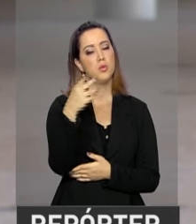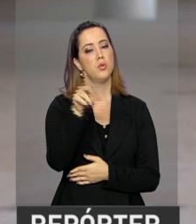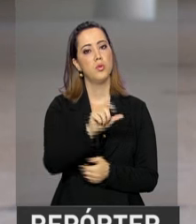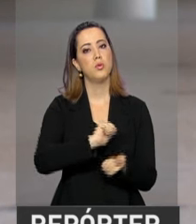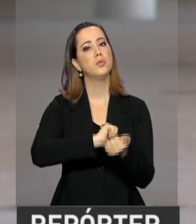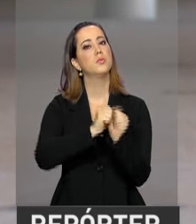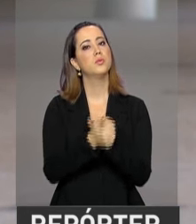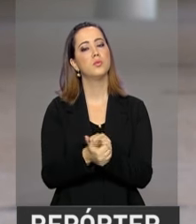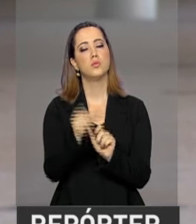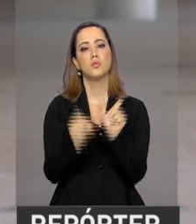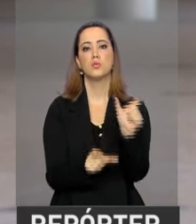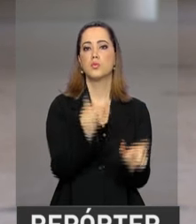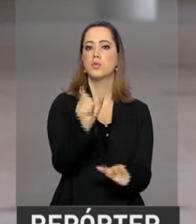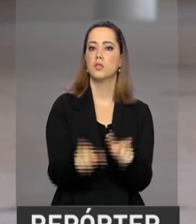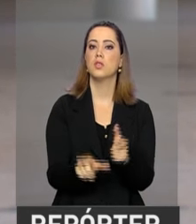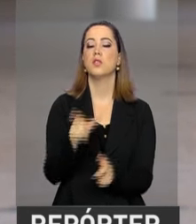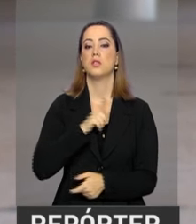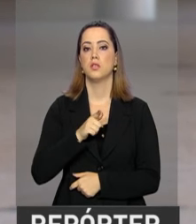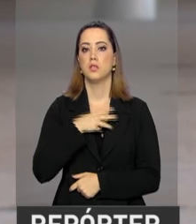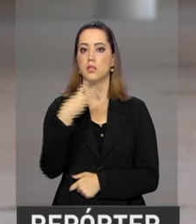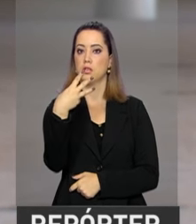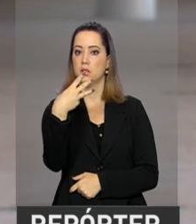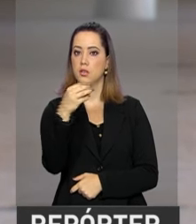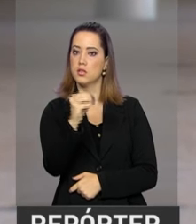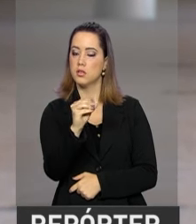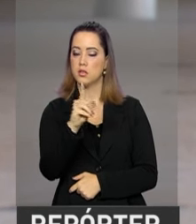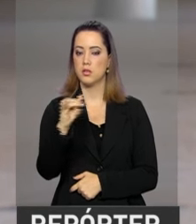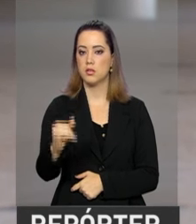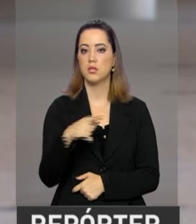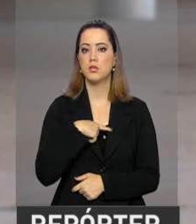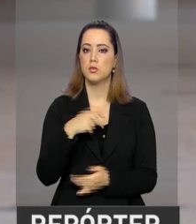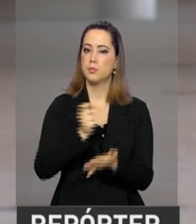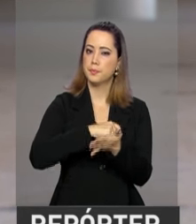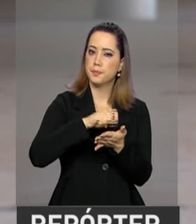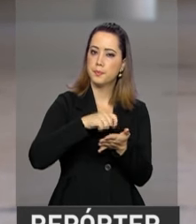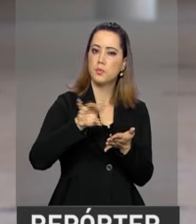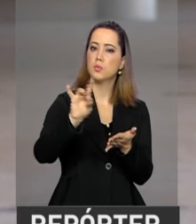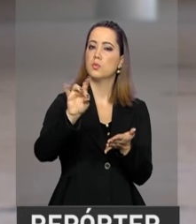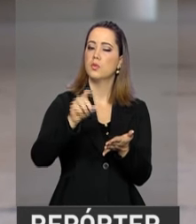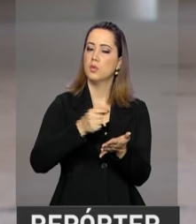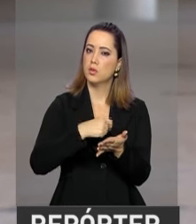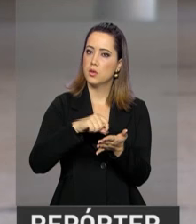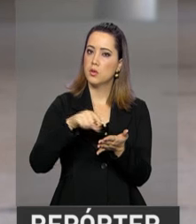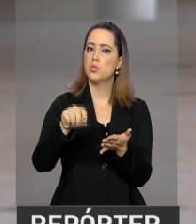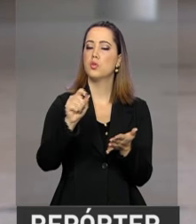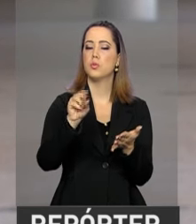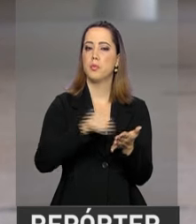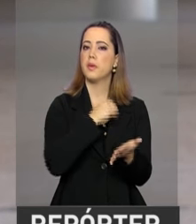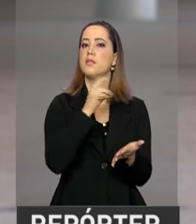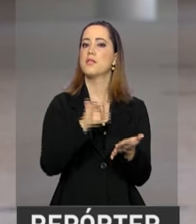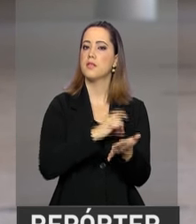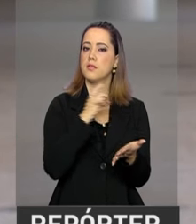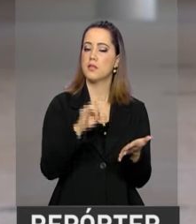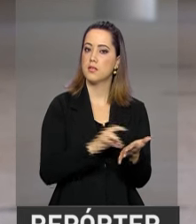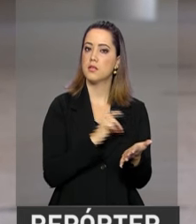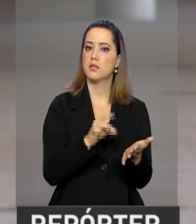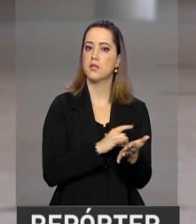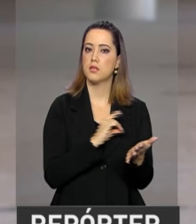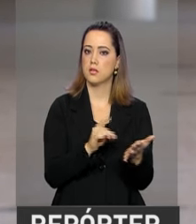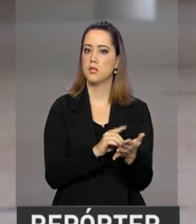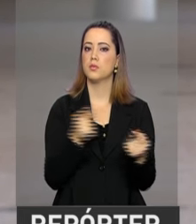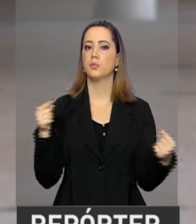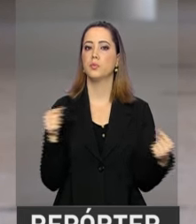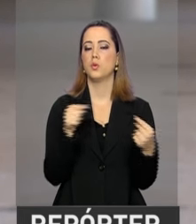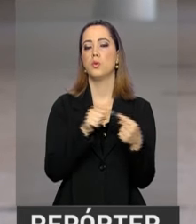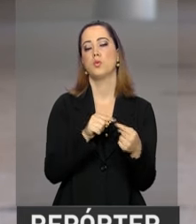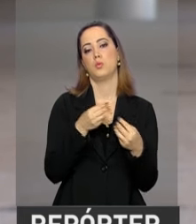têm um prazo de 30 dias para preencher, assinar e encaminhar ao Ministério do Esporte o termo de adesão para concluir